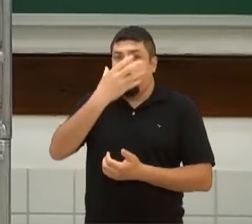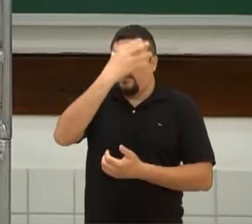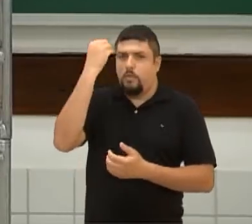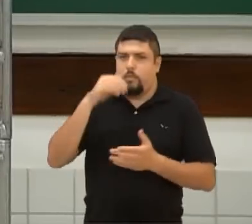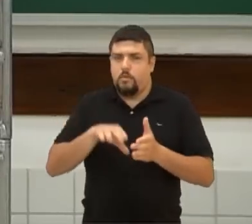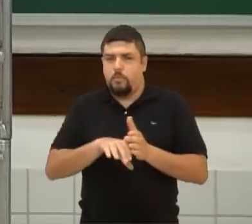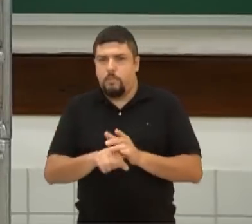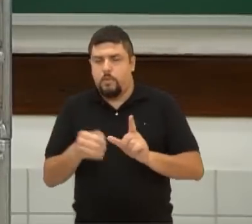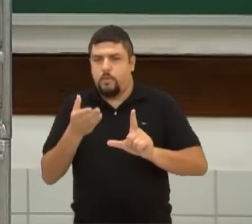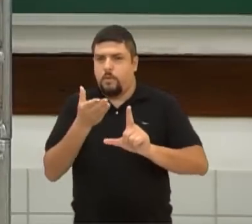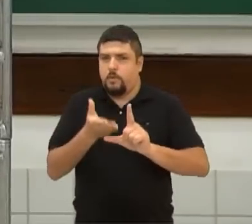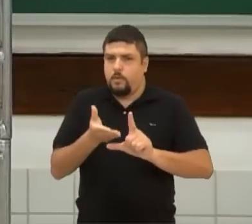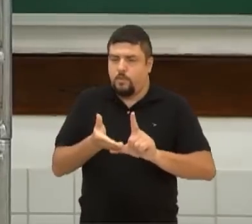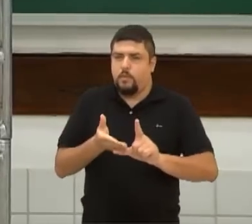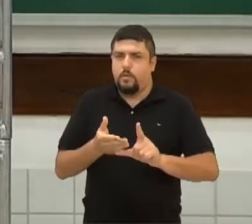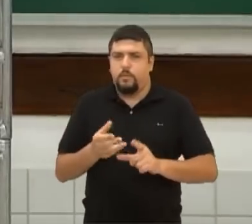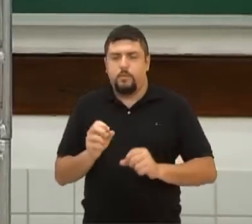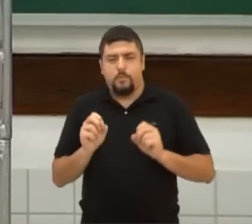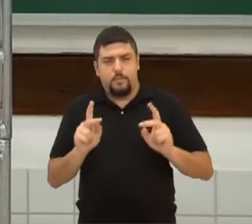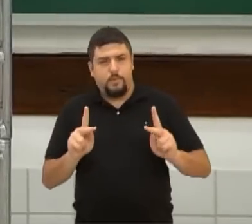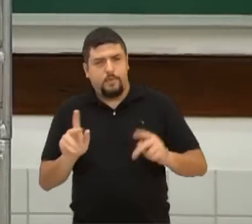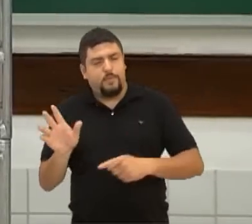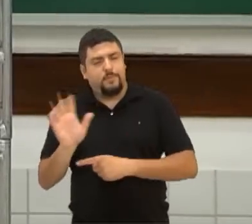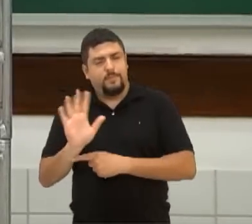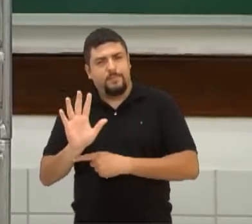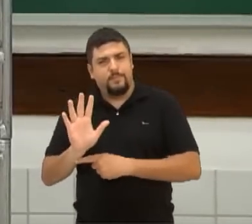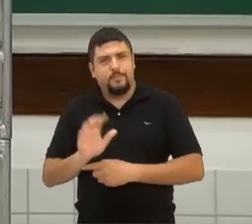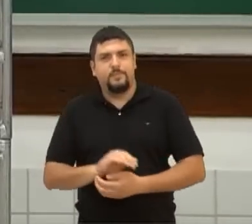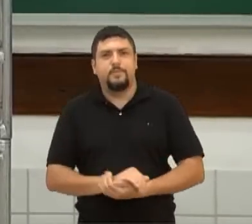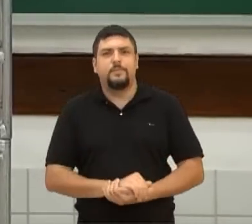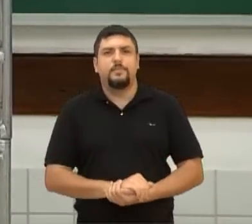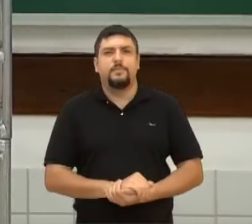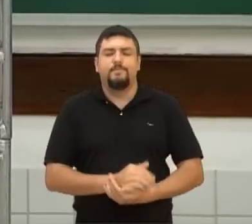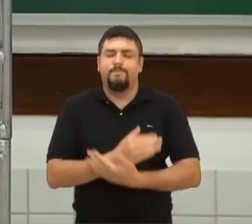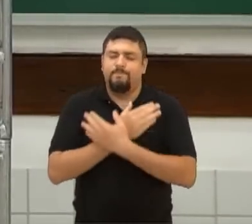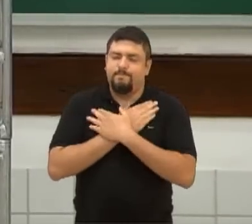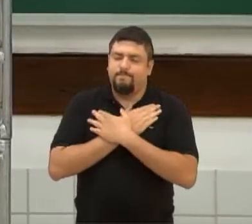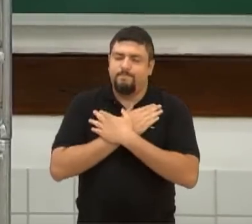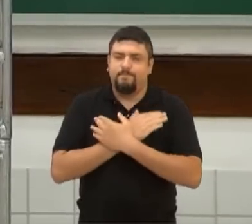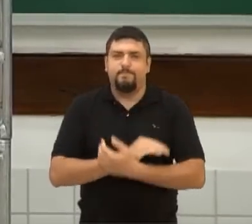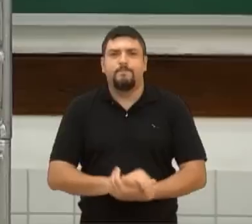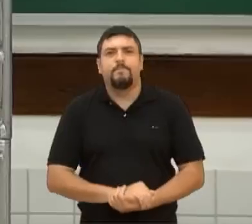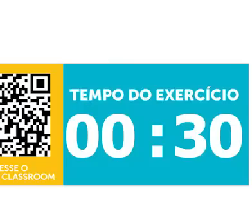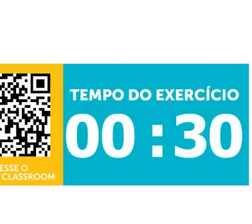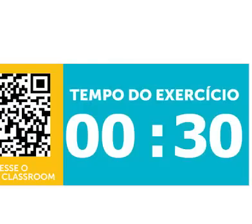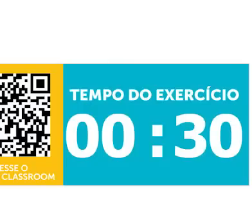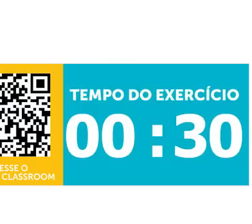acessar o Classroom, sempre esse recadinho aí. Tchau, tchau, gente. Um abraço a todos.